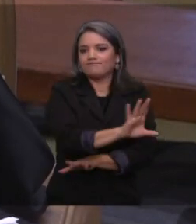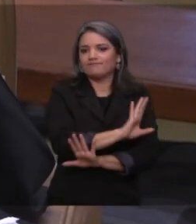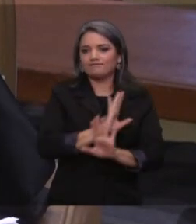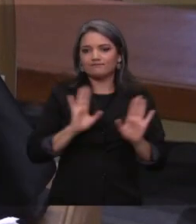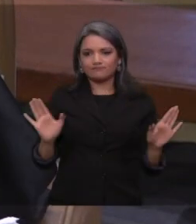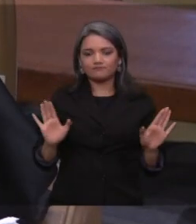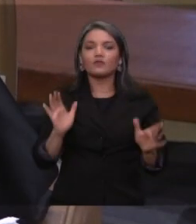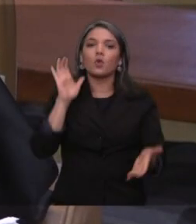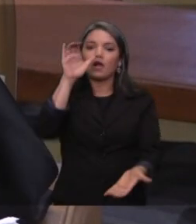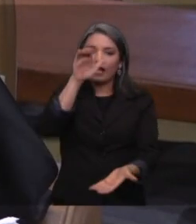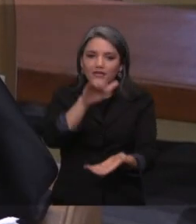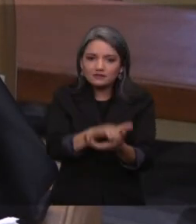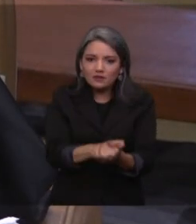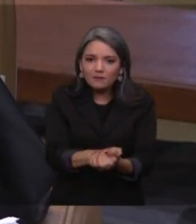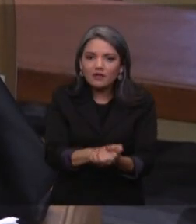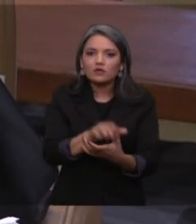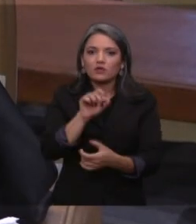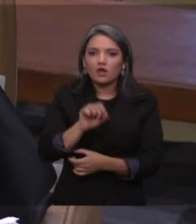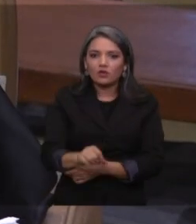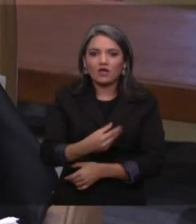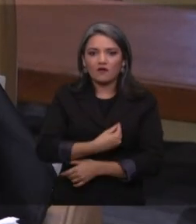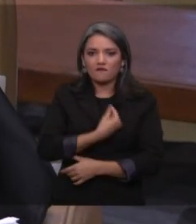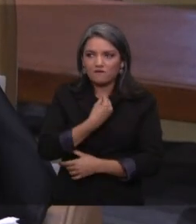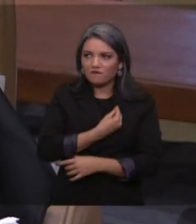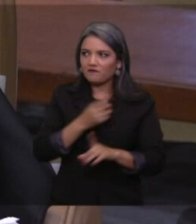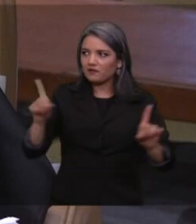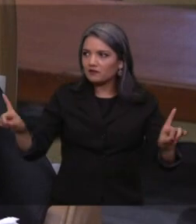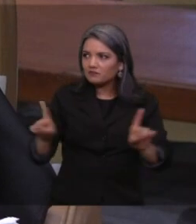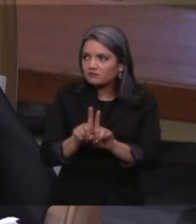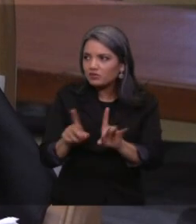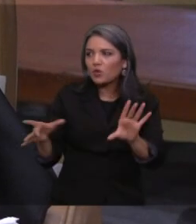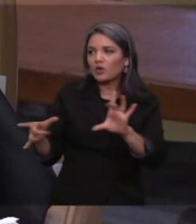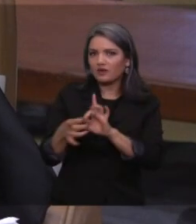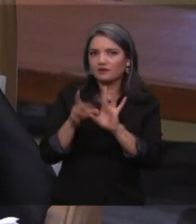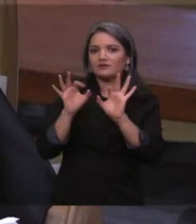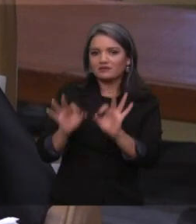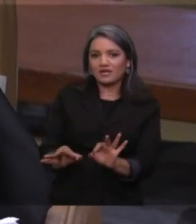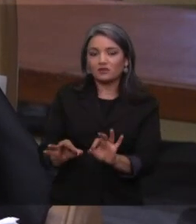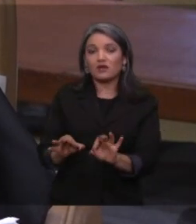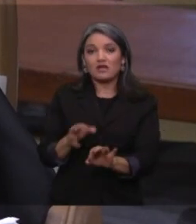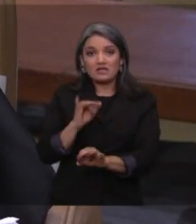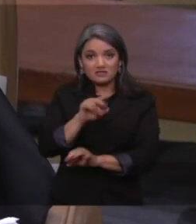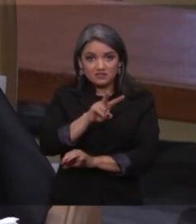que constitui uma comunhão de vida. Manter-se casado também há de